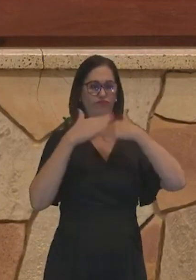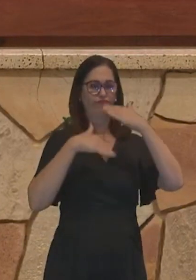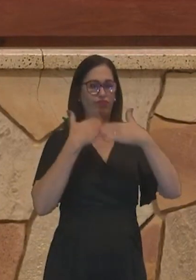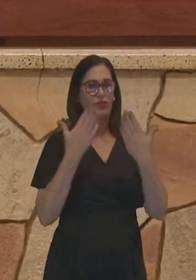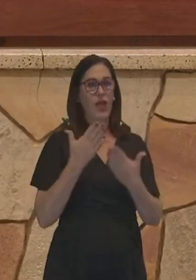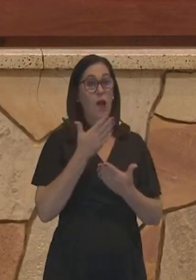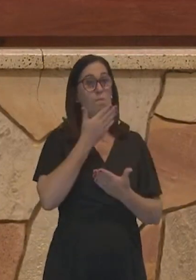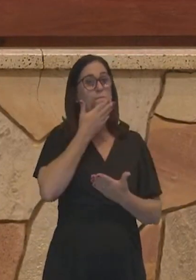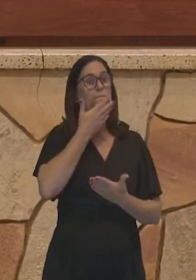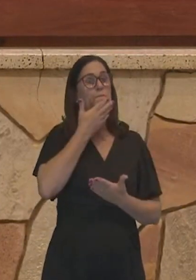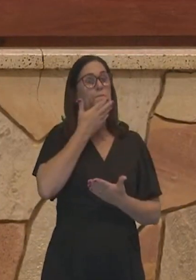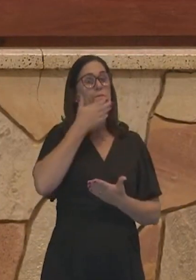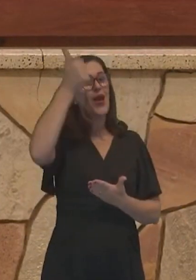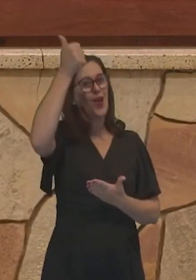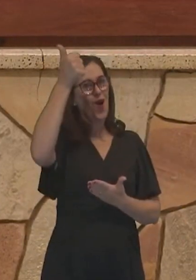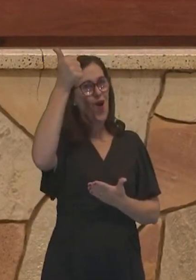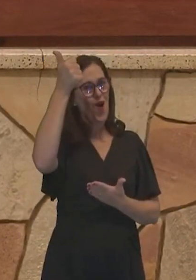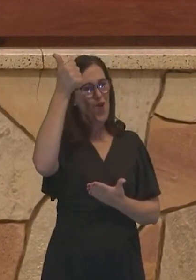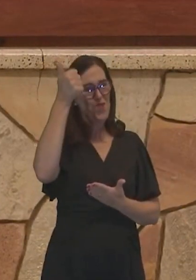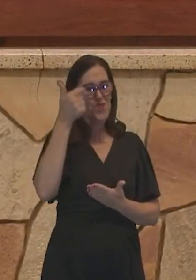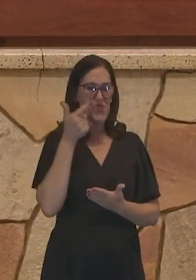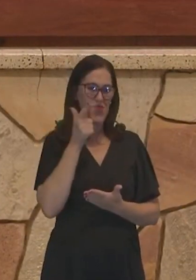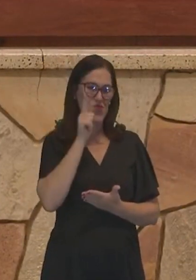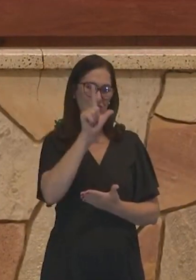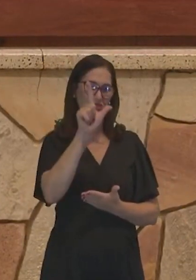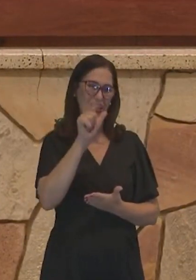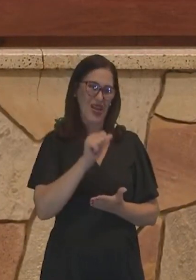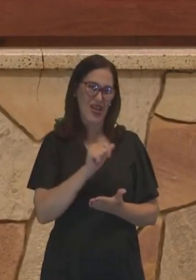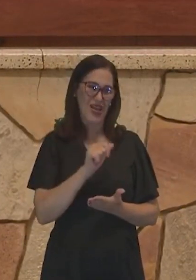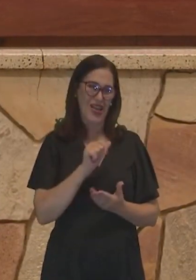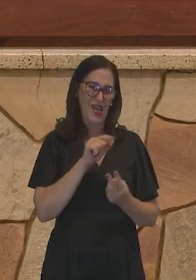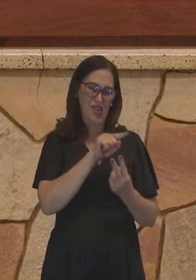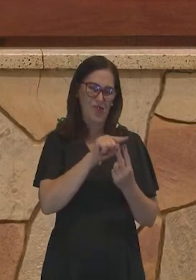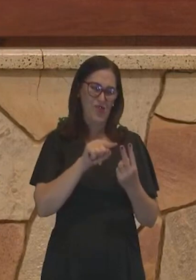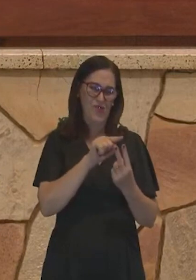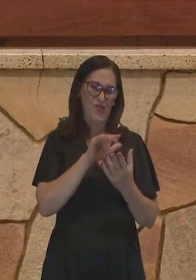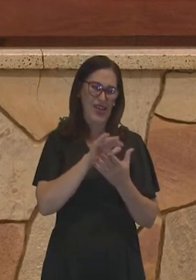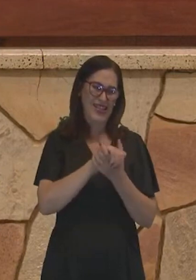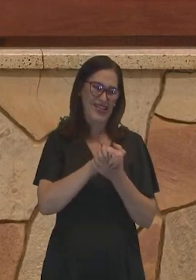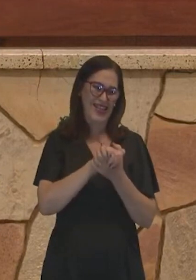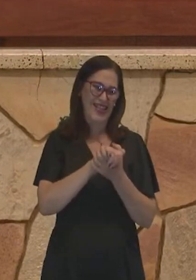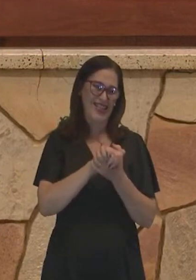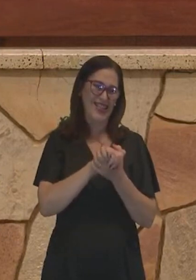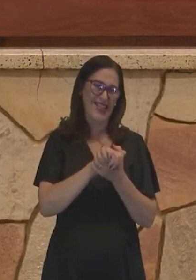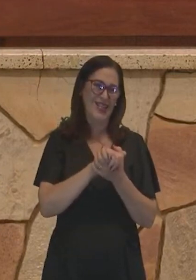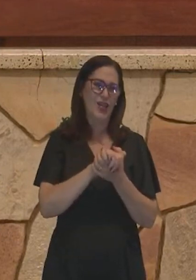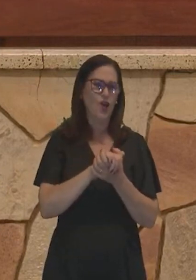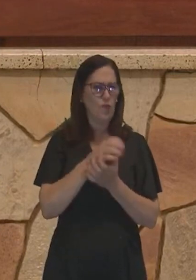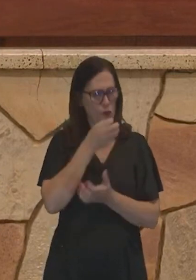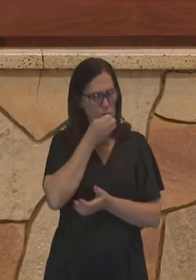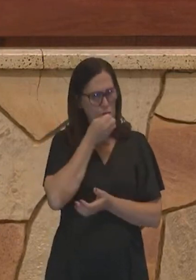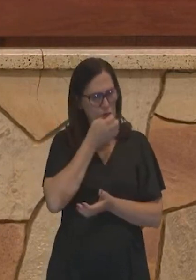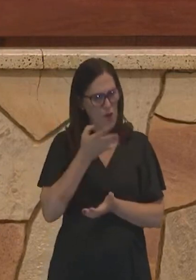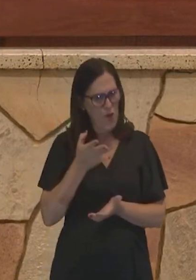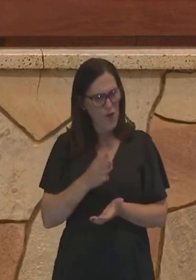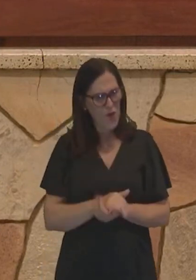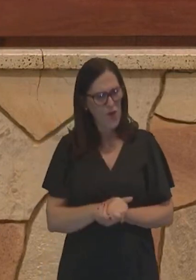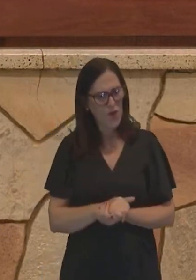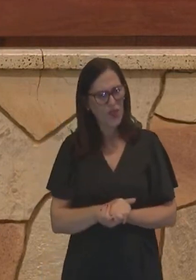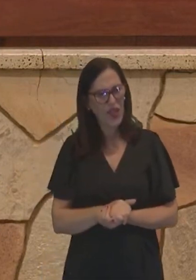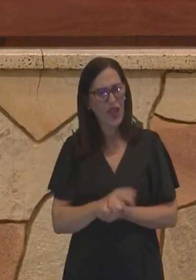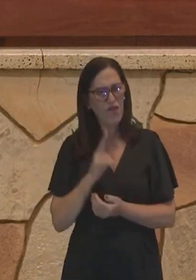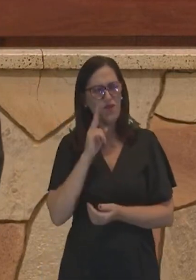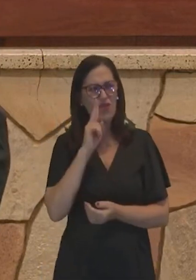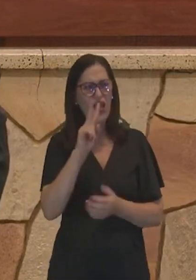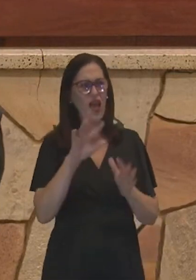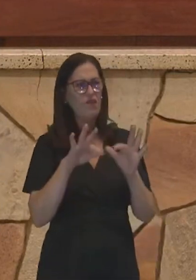muito melhor quando as conquistas da vida elas são feitas a 2. Como é bonito quando a gente ouve a história